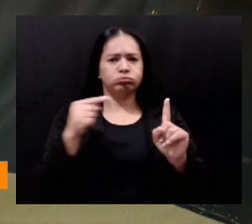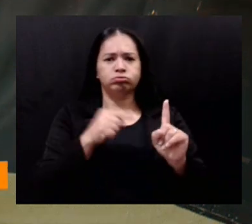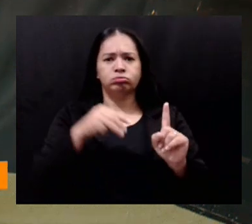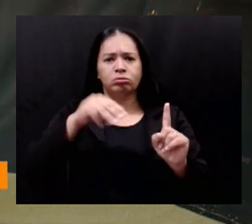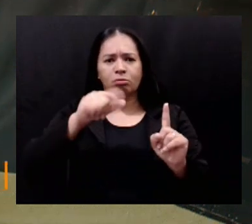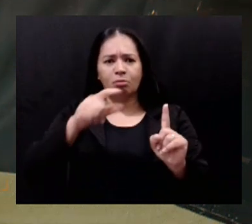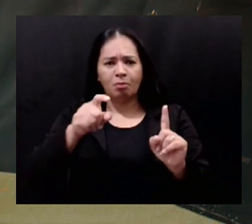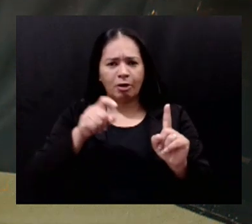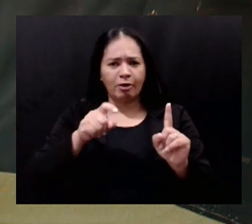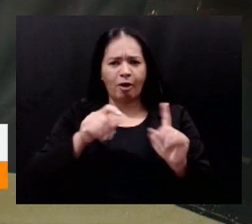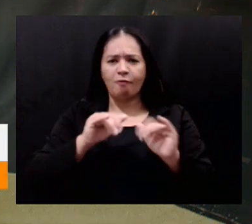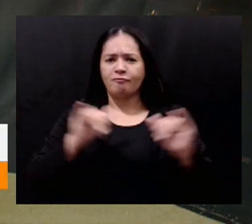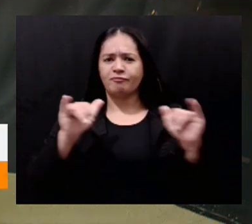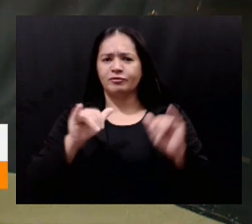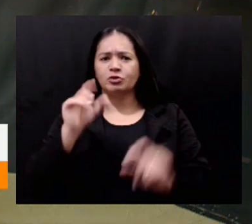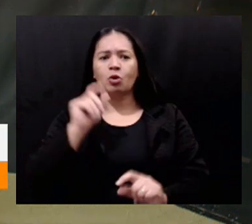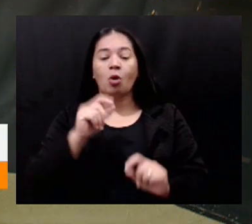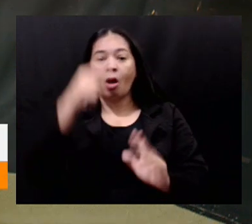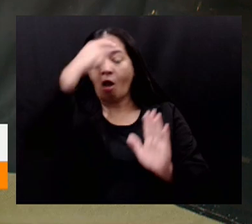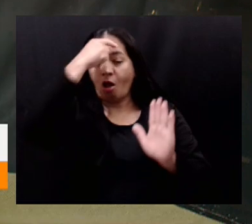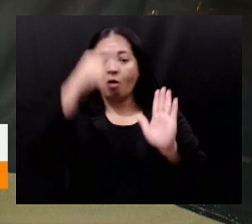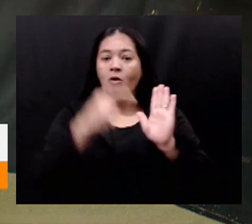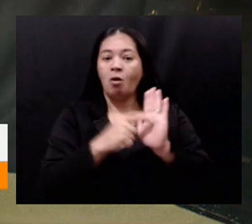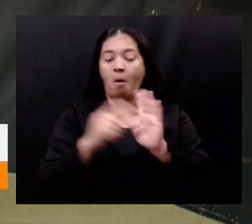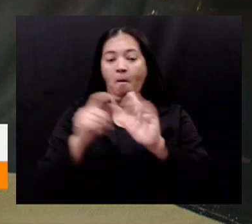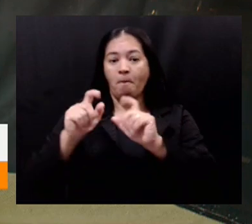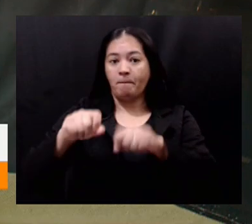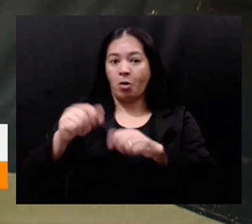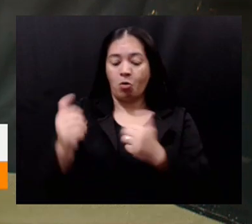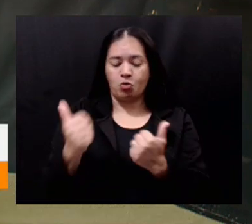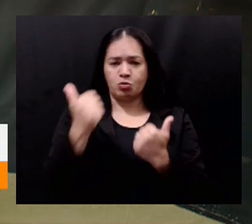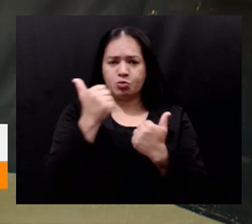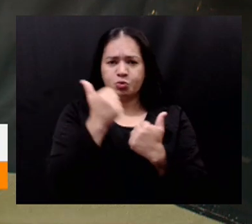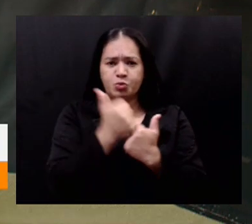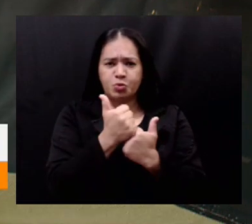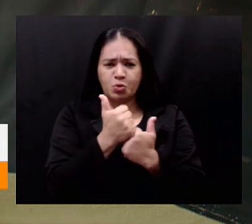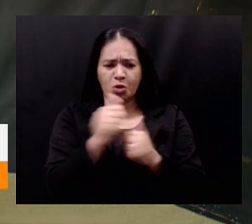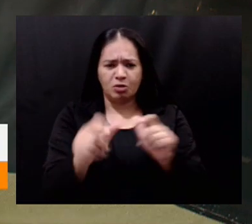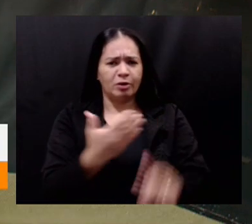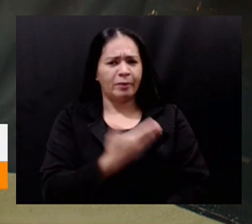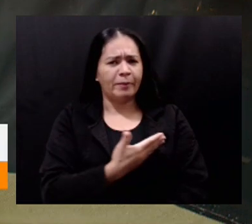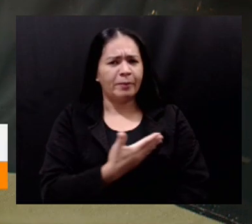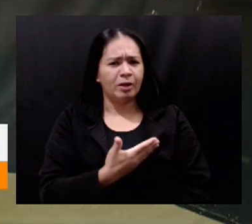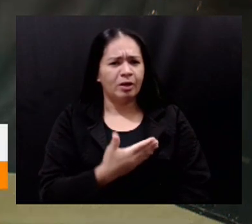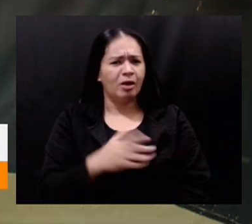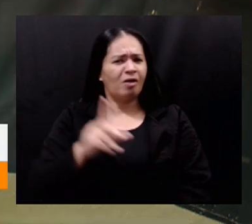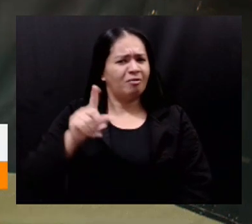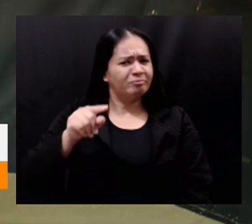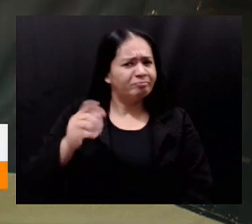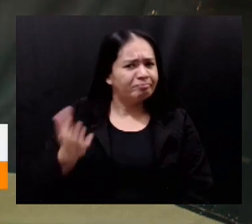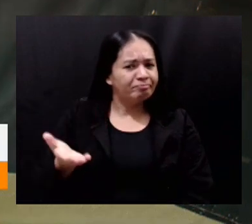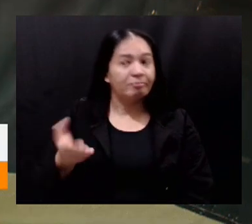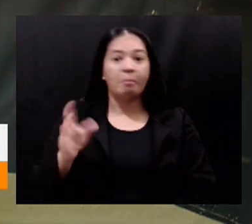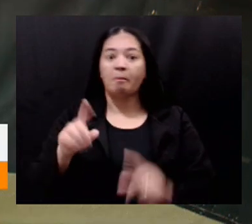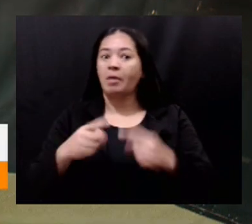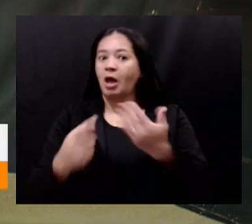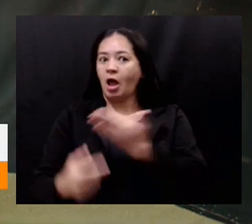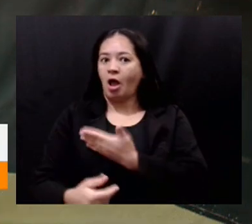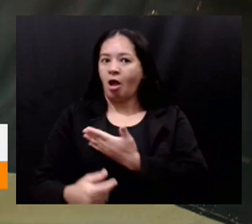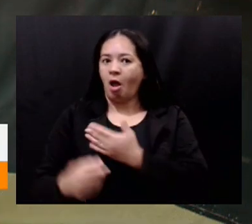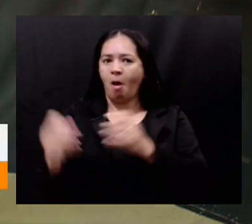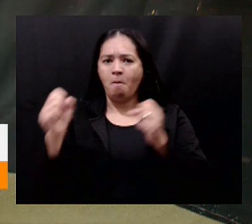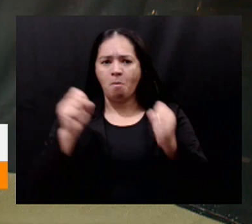inteligência artificial pode suprir a necessidade de amigos. Mas será que a amizade é algo que pode ser automatizado? Hoje nós